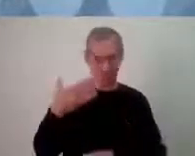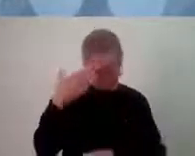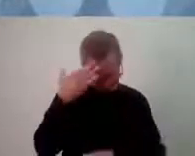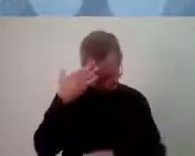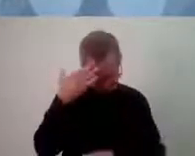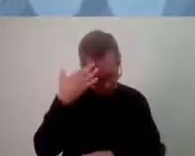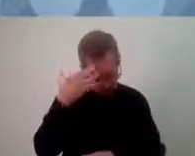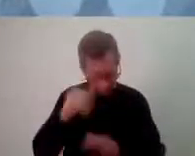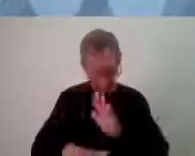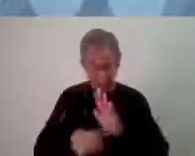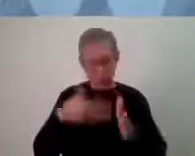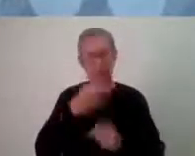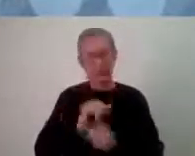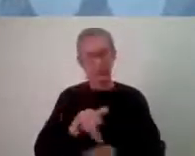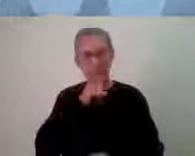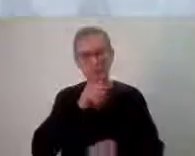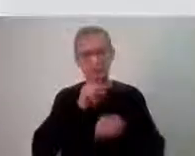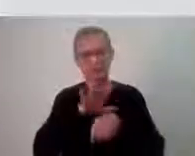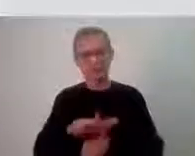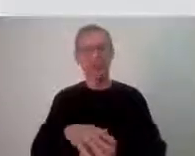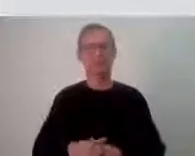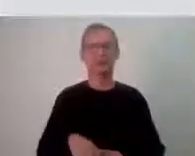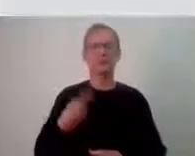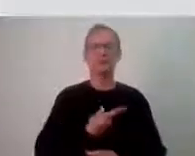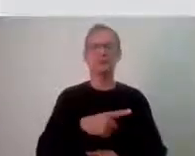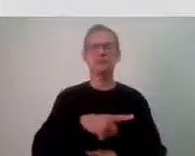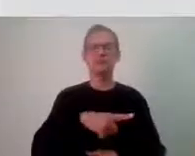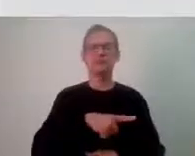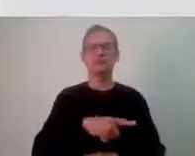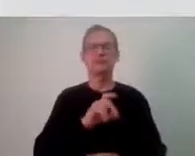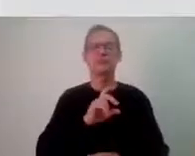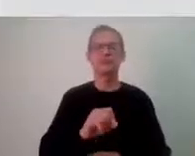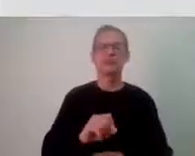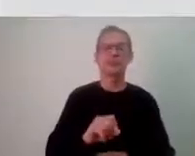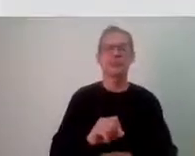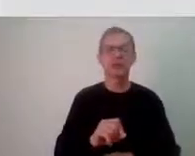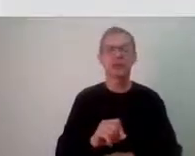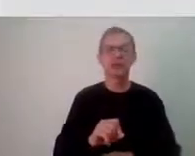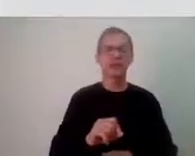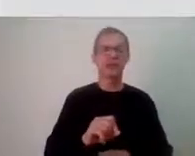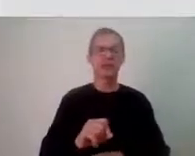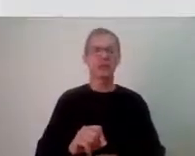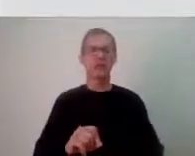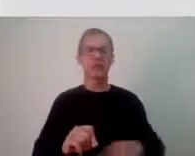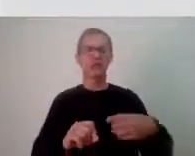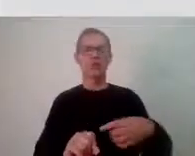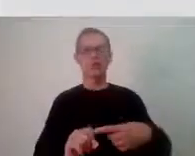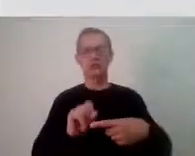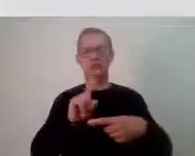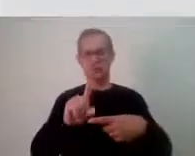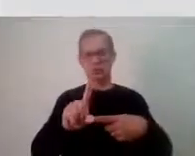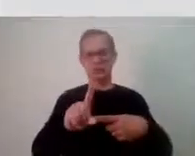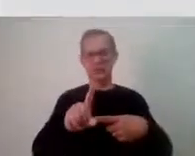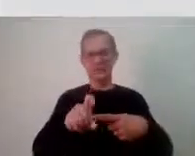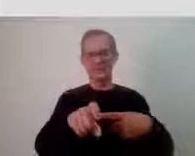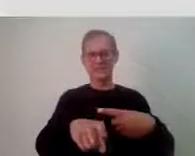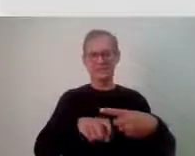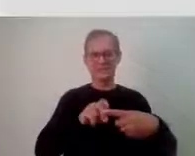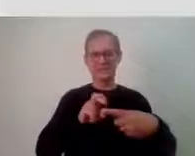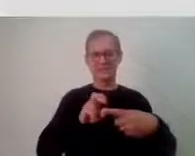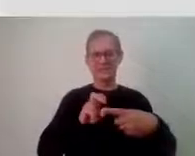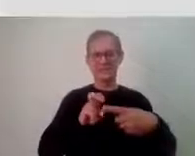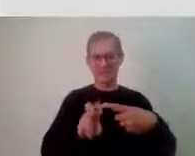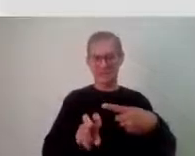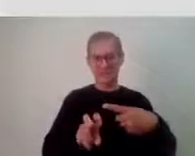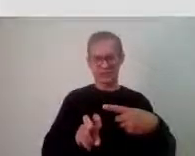No primeiro caso, por exemplo, vamos ao quadro. Nós temos aqui 1 sobre x à quinta, mas a gente não sabe integrar quando a função potência está